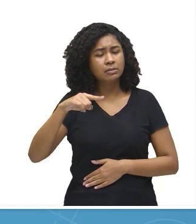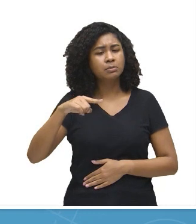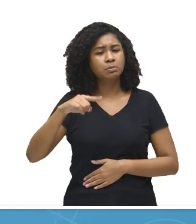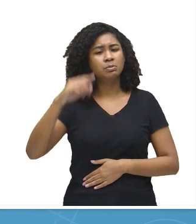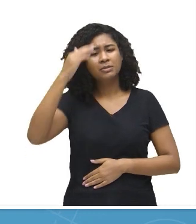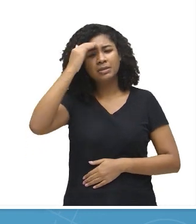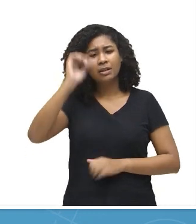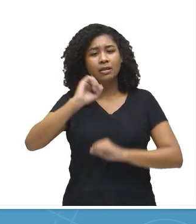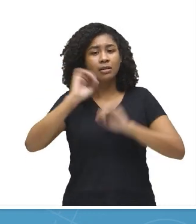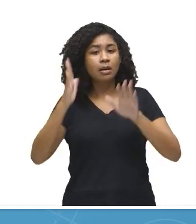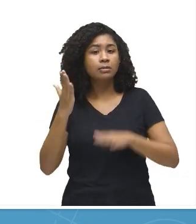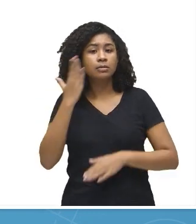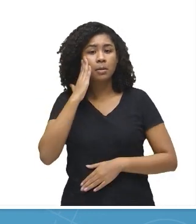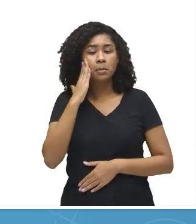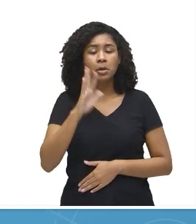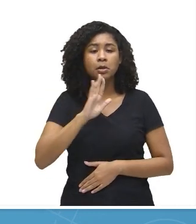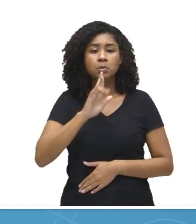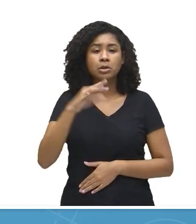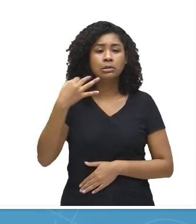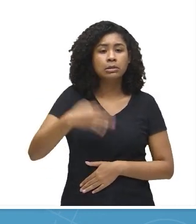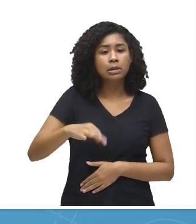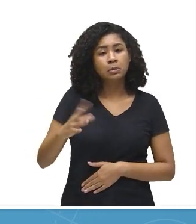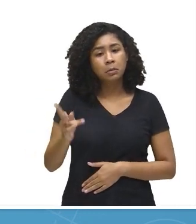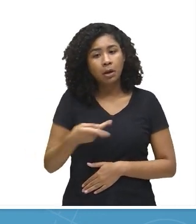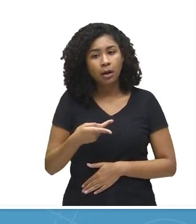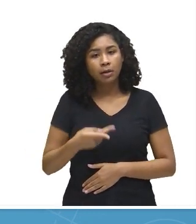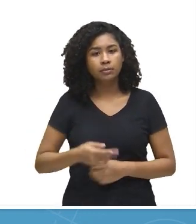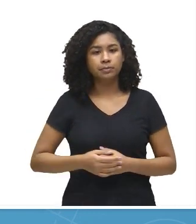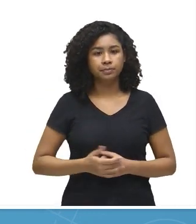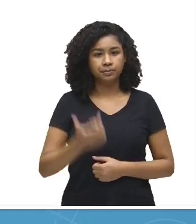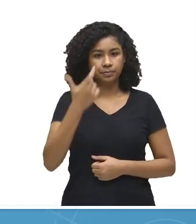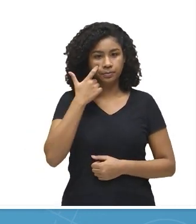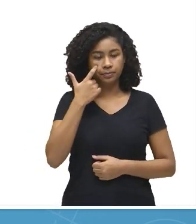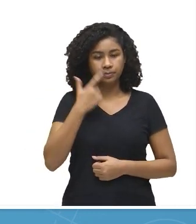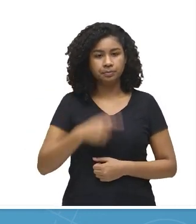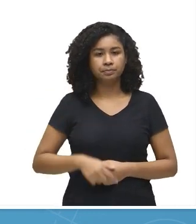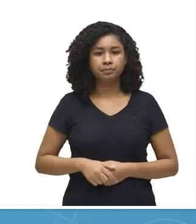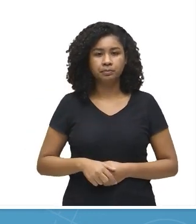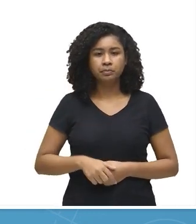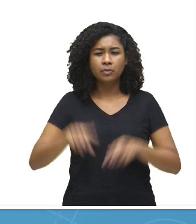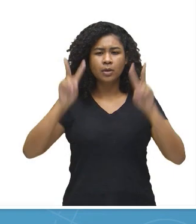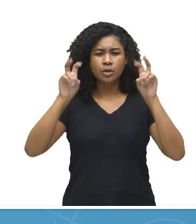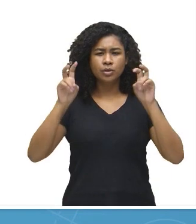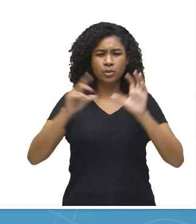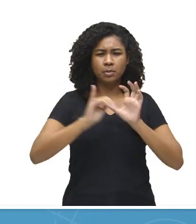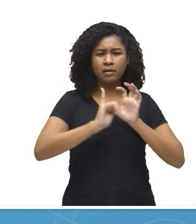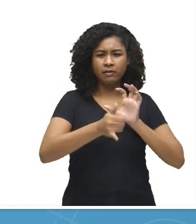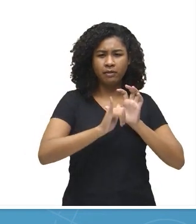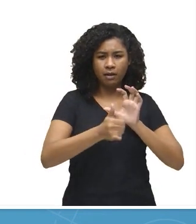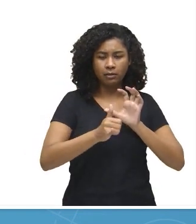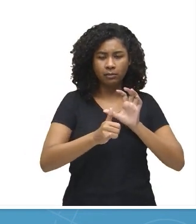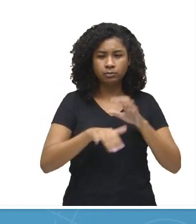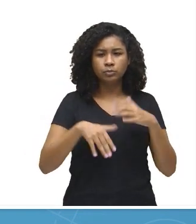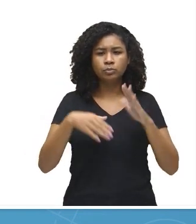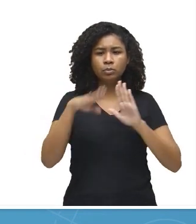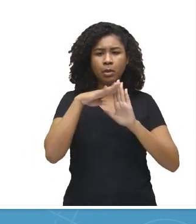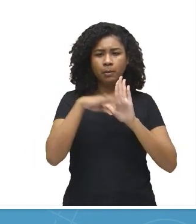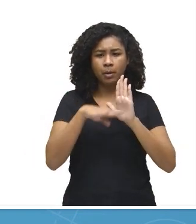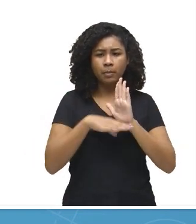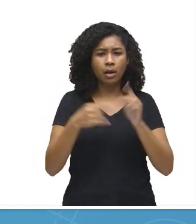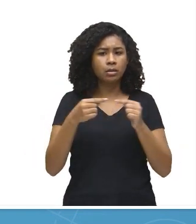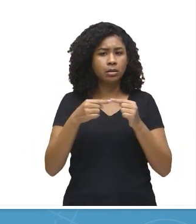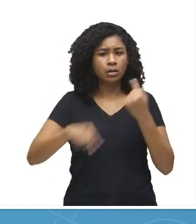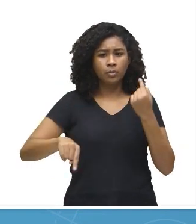lá. Em A Formiga e a Cigarra Contemporânea não se observa. Então, nós temos uma versão